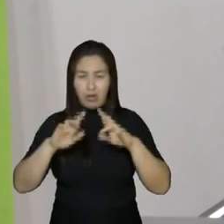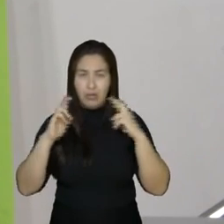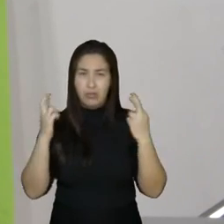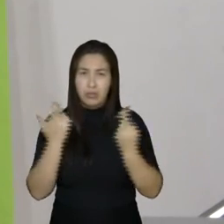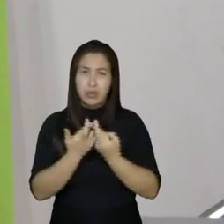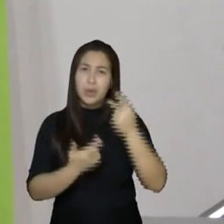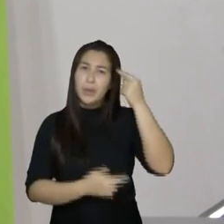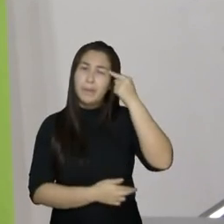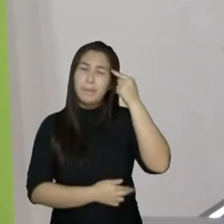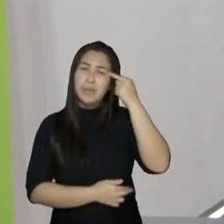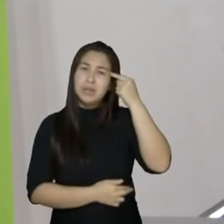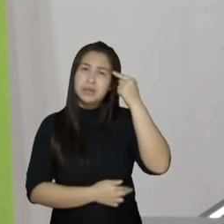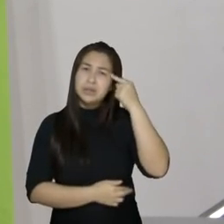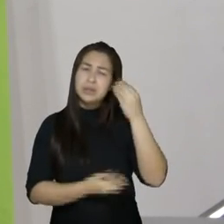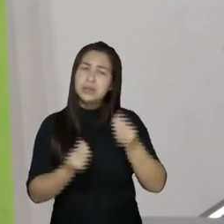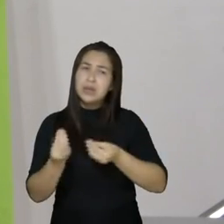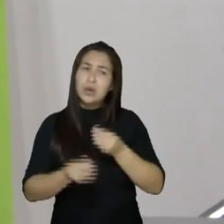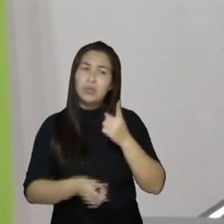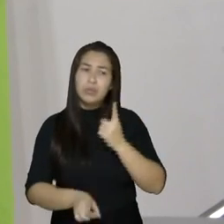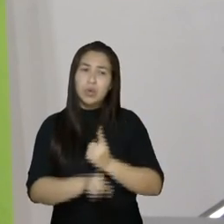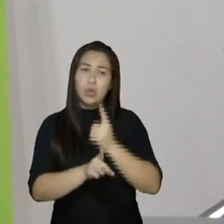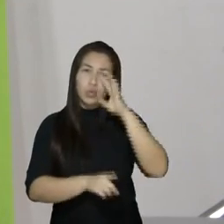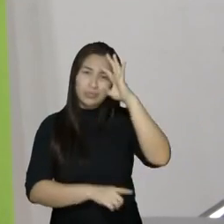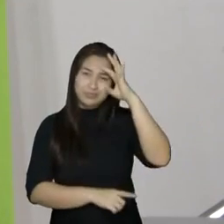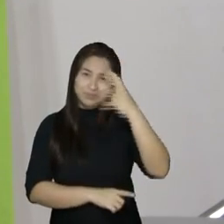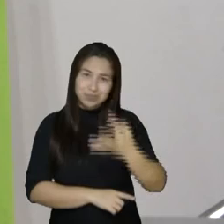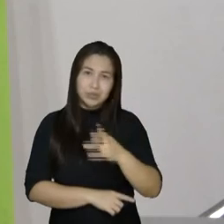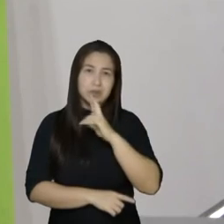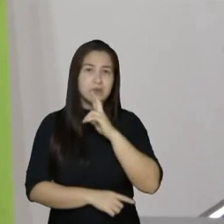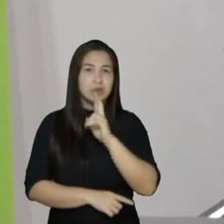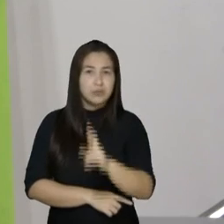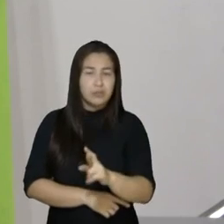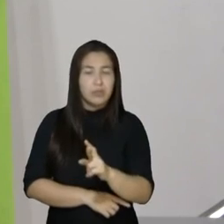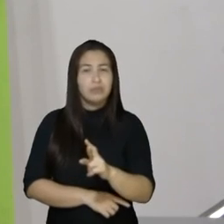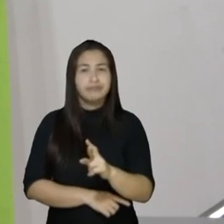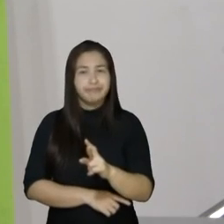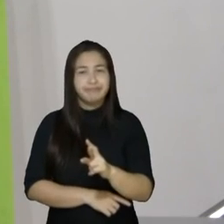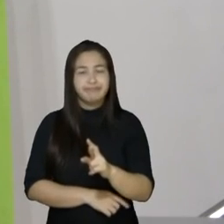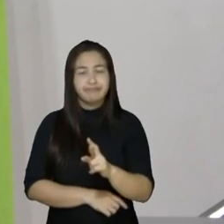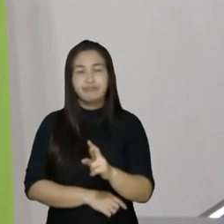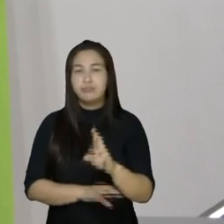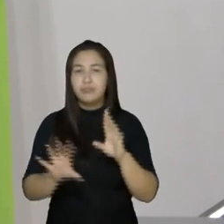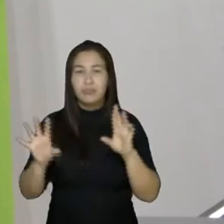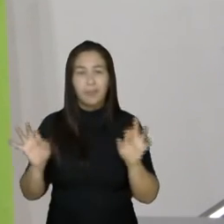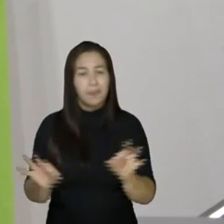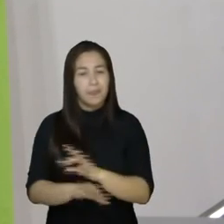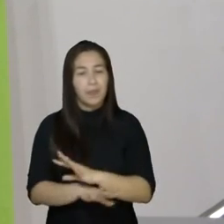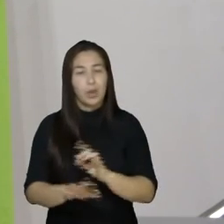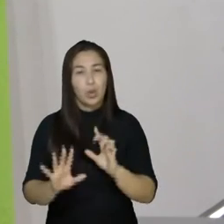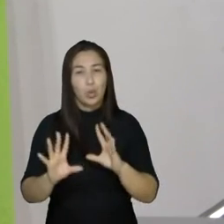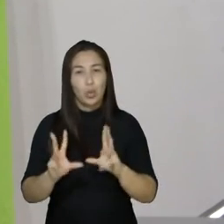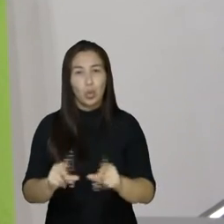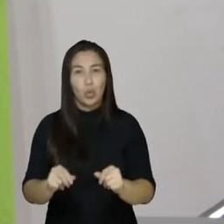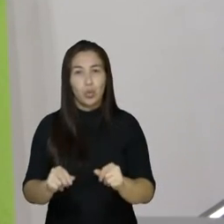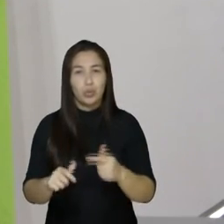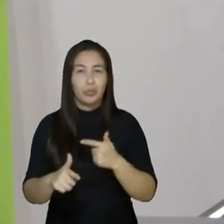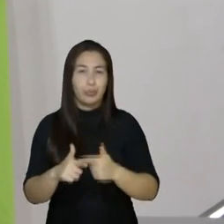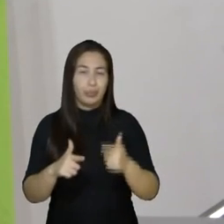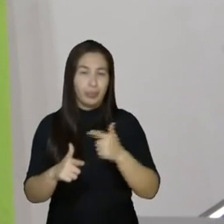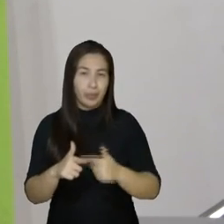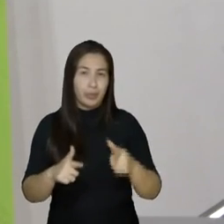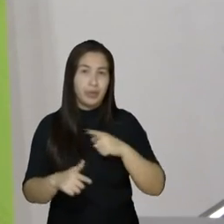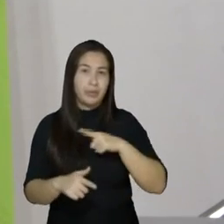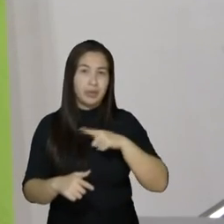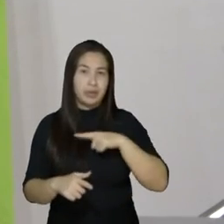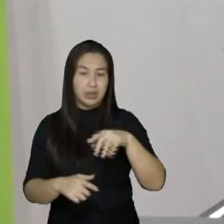vamos encontrar a solução para resolvermos todas essas pendências que